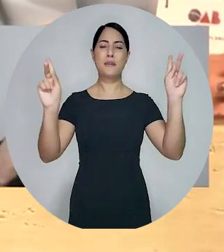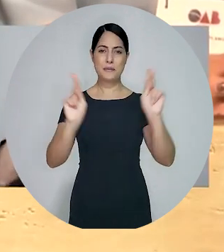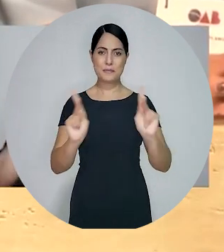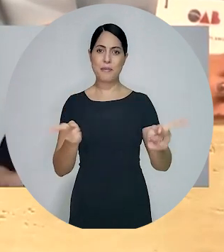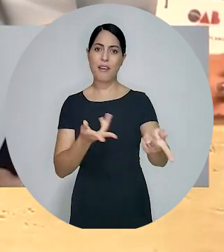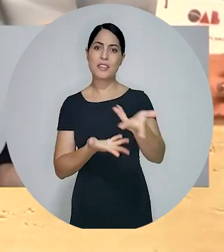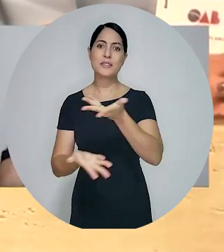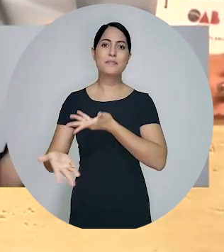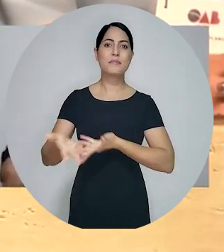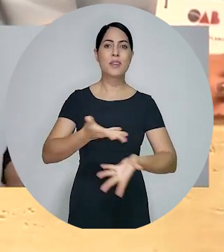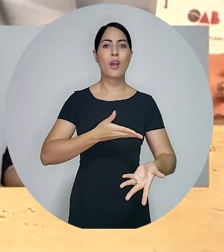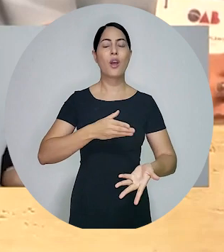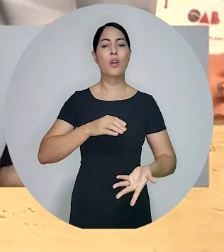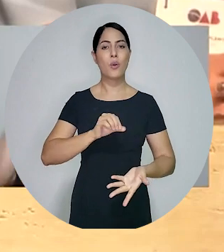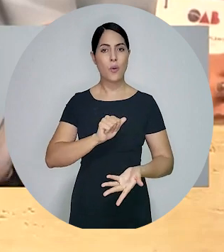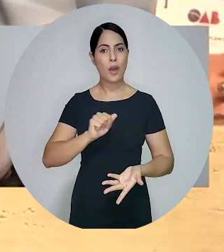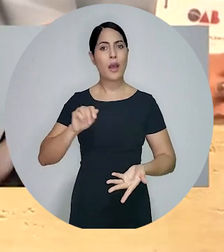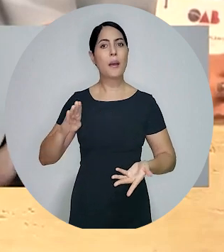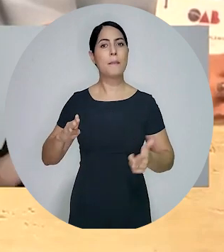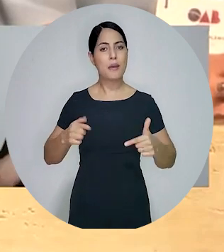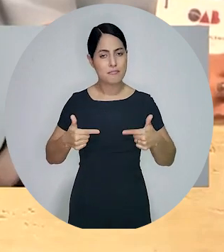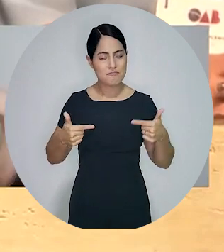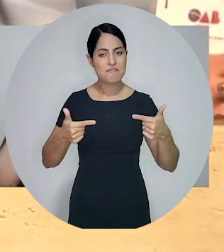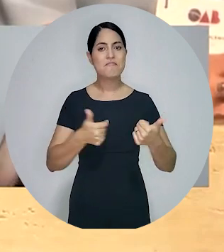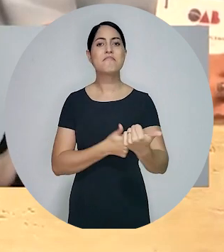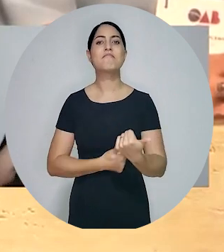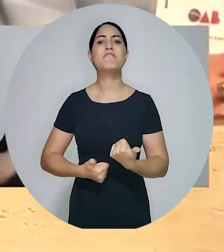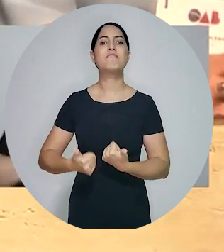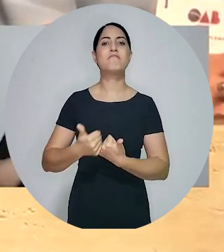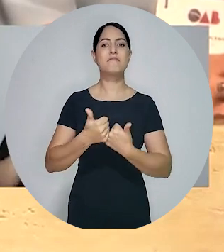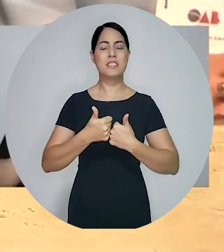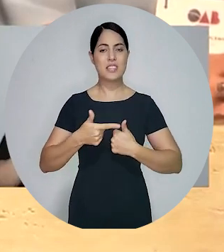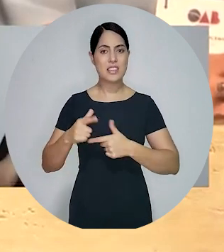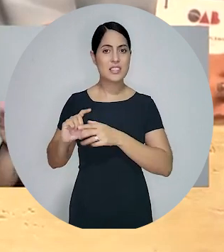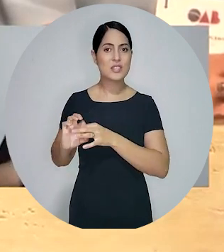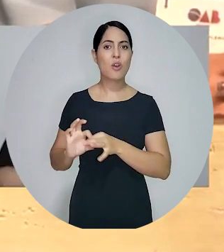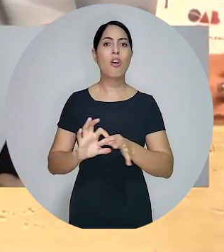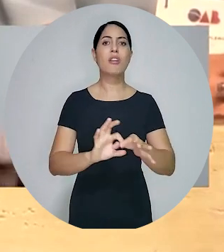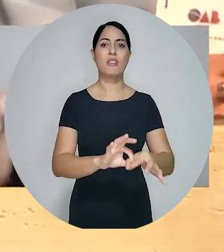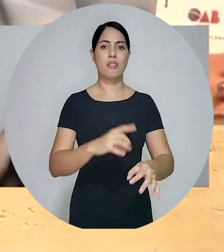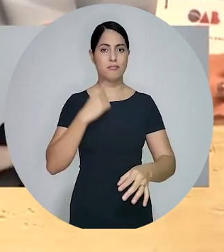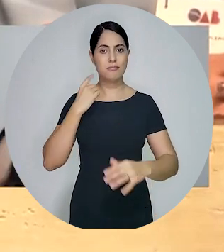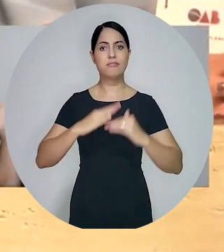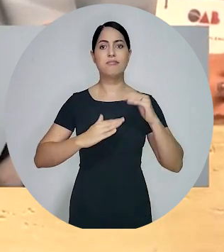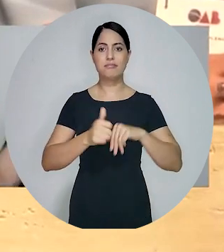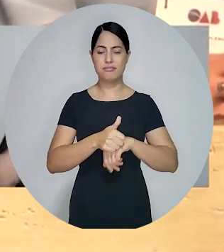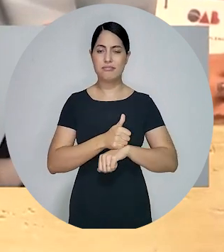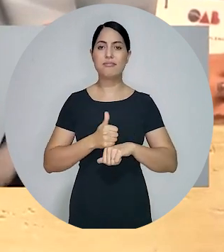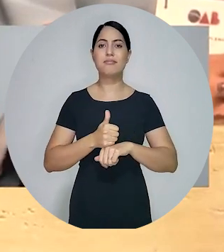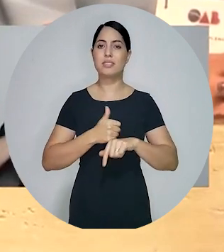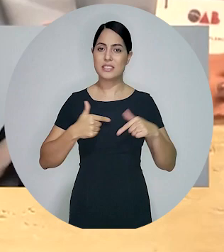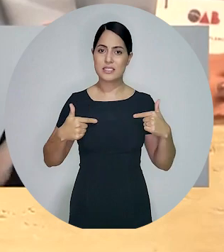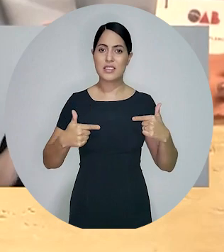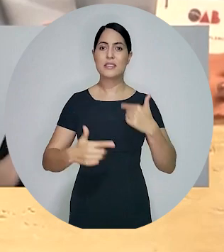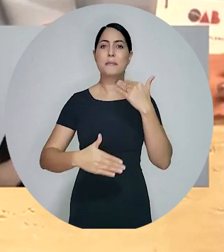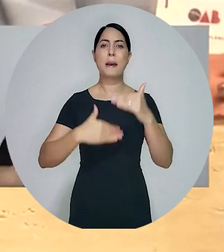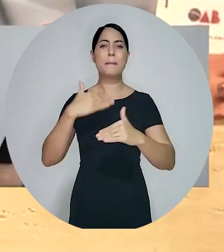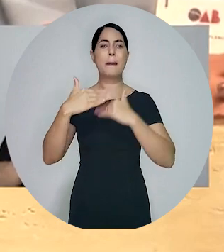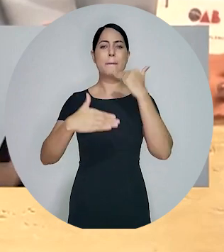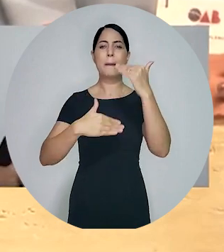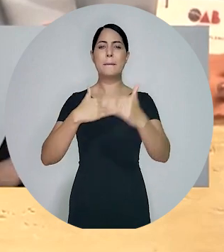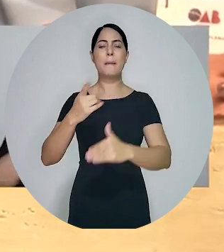tem um papel preponderante nessa construção, Toron. É uma retomada importante que nós precisamos integrar o sistema da